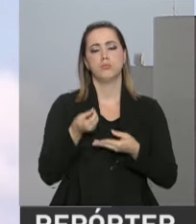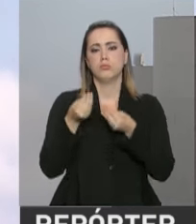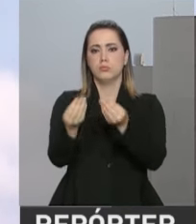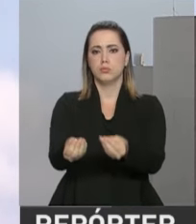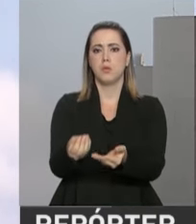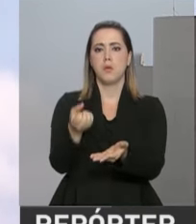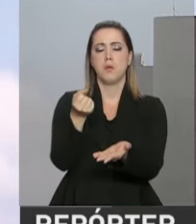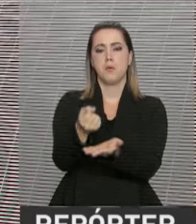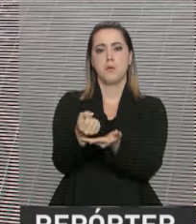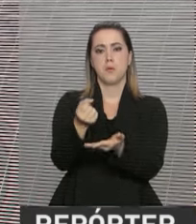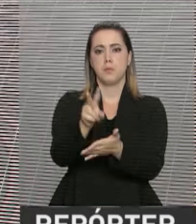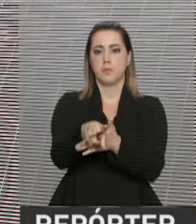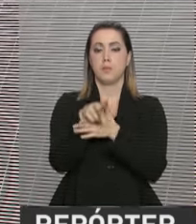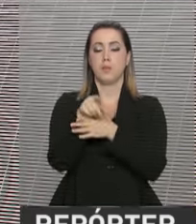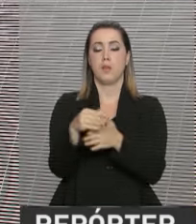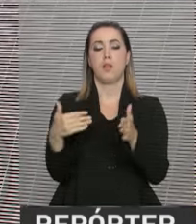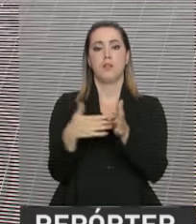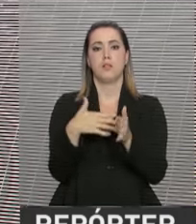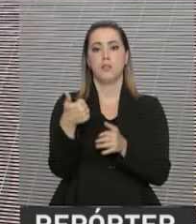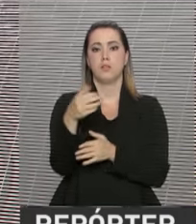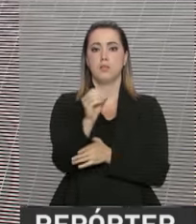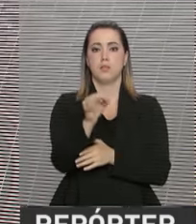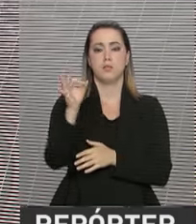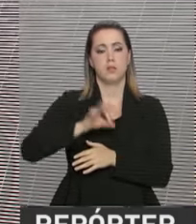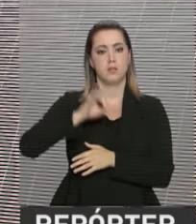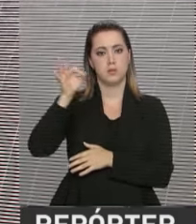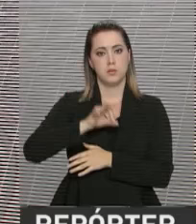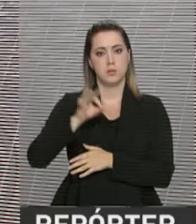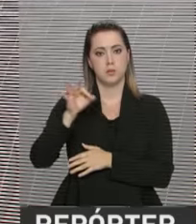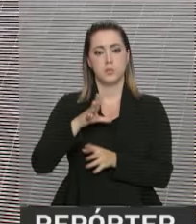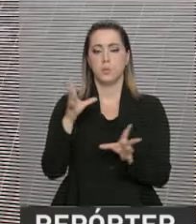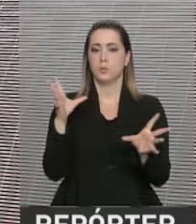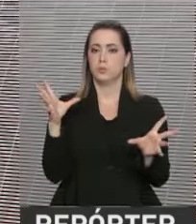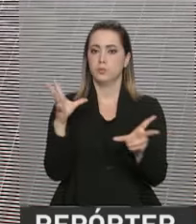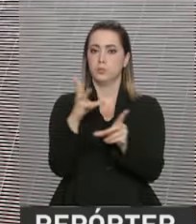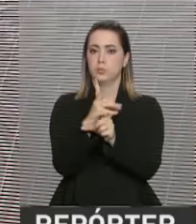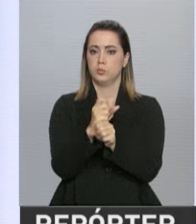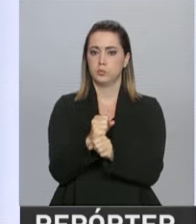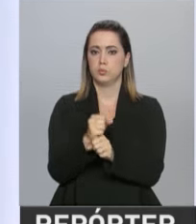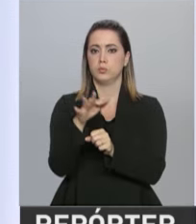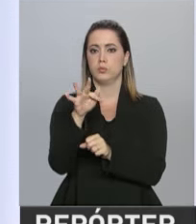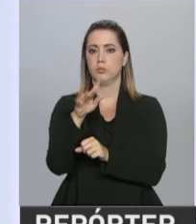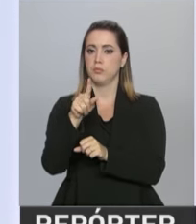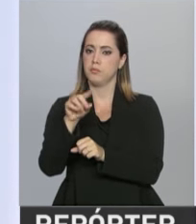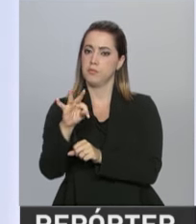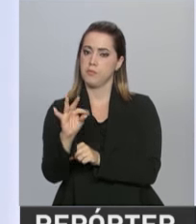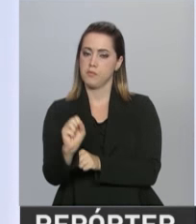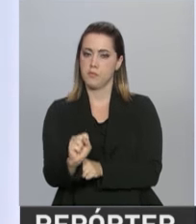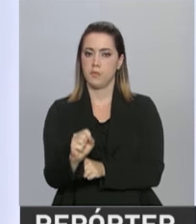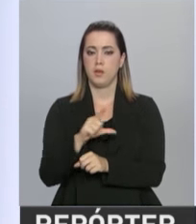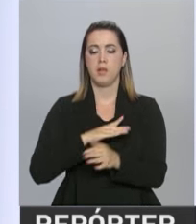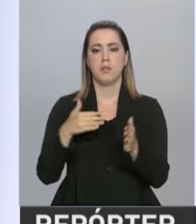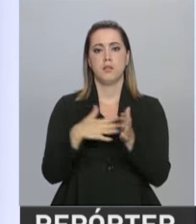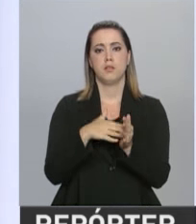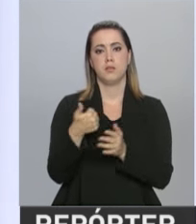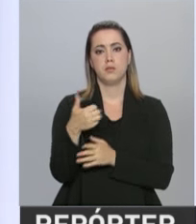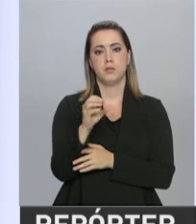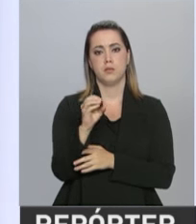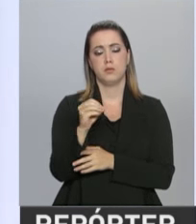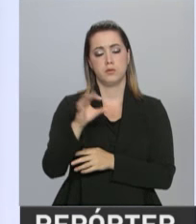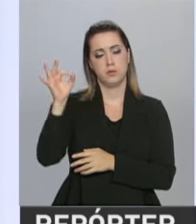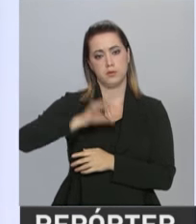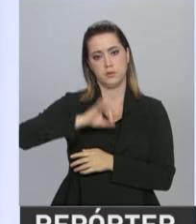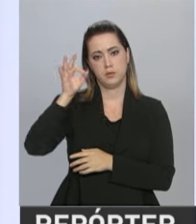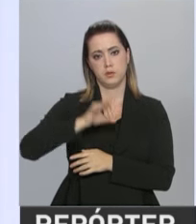empréstimo até 10% do saldo da conta vinculada no FGTS e até 100% do valor da multa